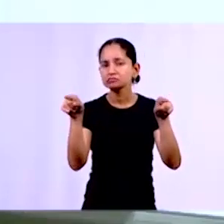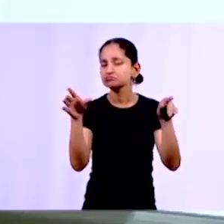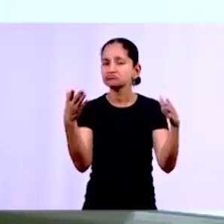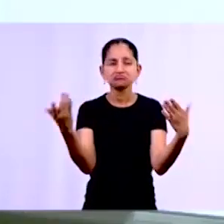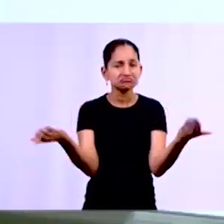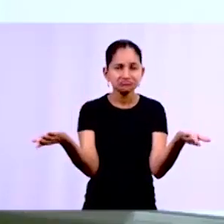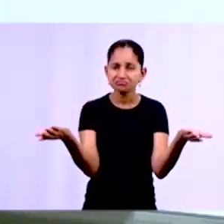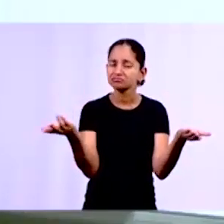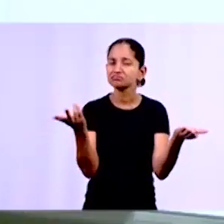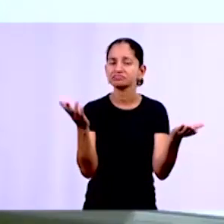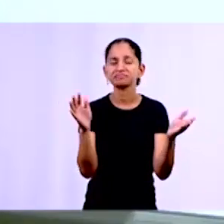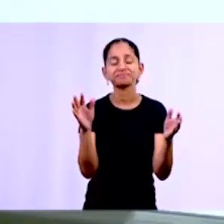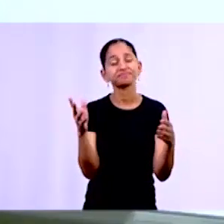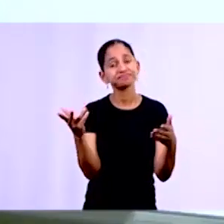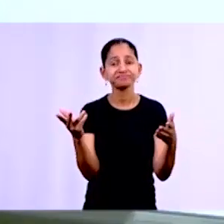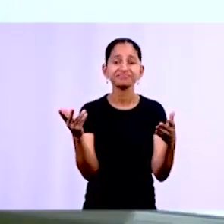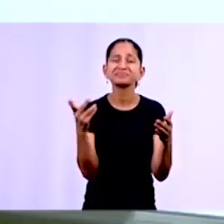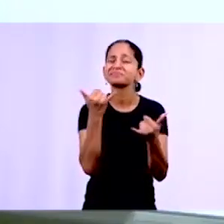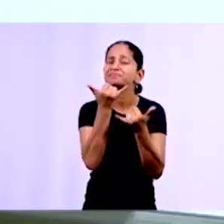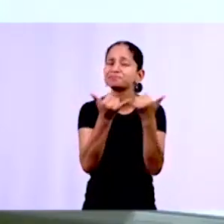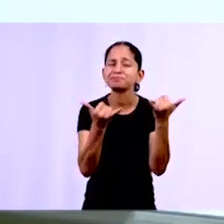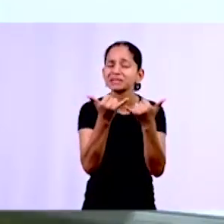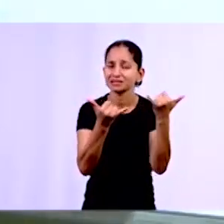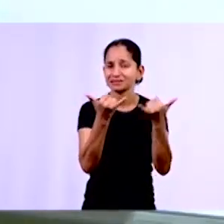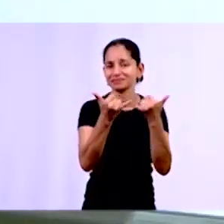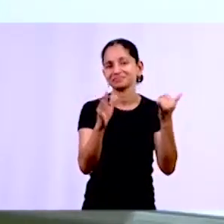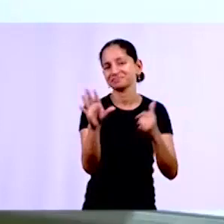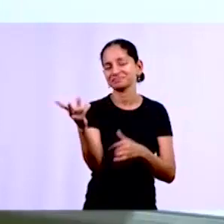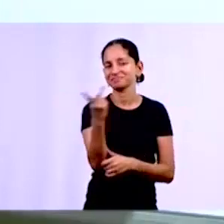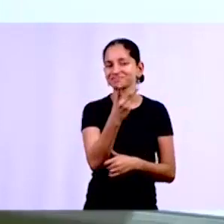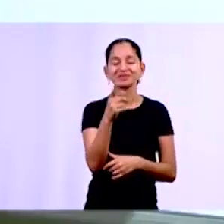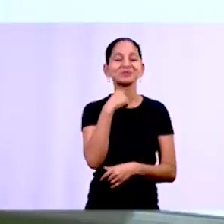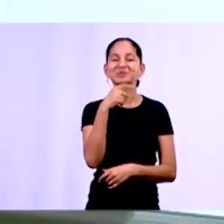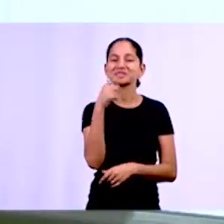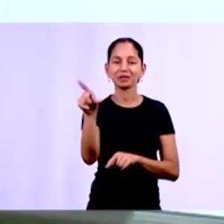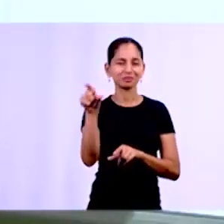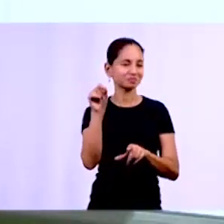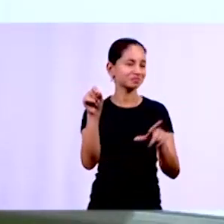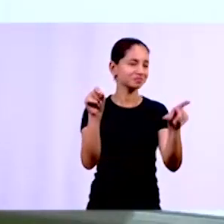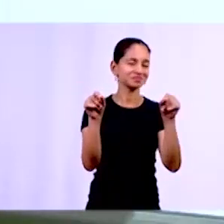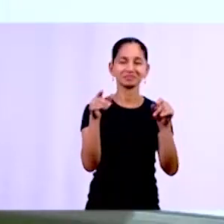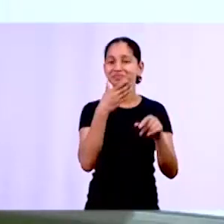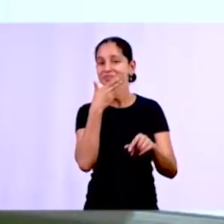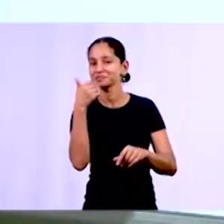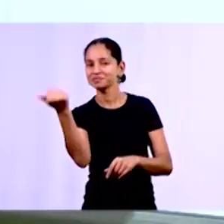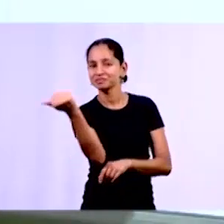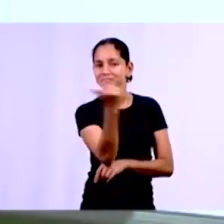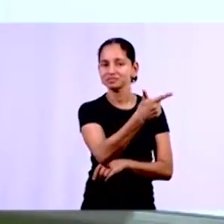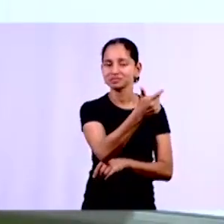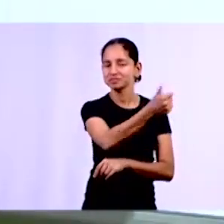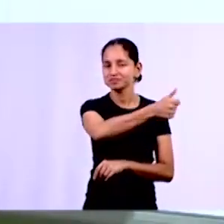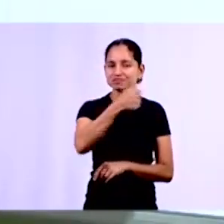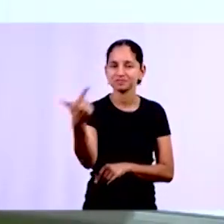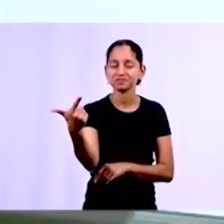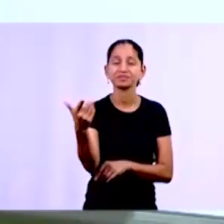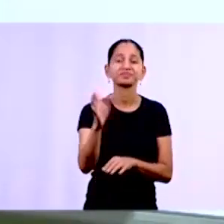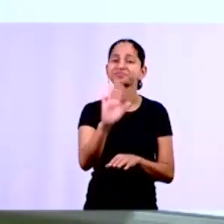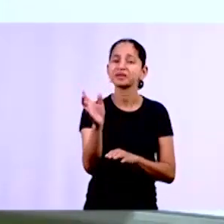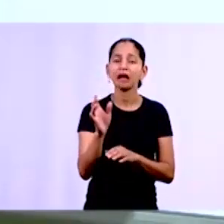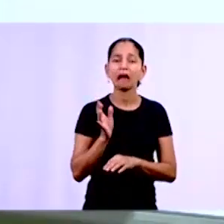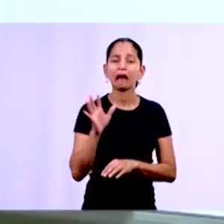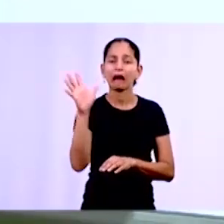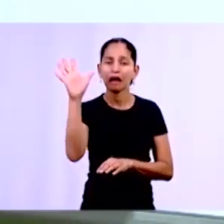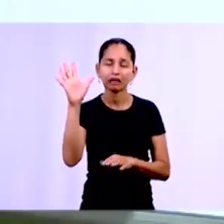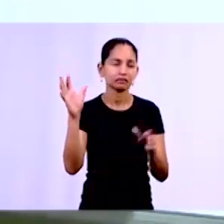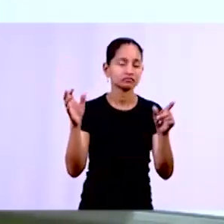tem... são bem parecidas. Eu não poderia escolher uma ou outra. Geralmente, e nem posso falar também que a Sony é mais cara.